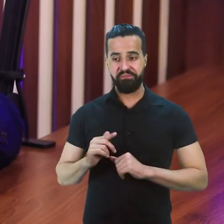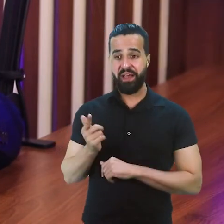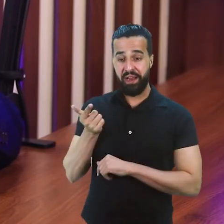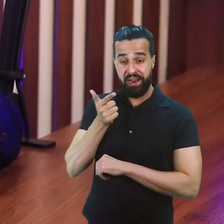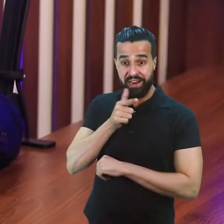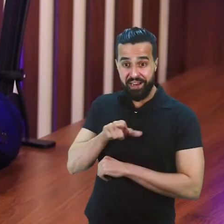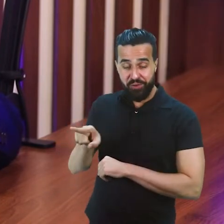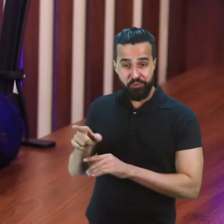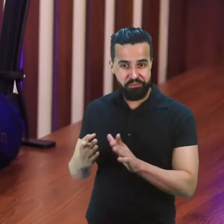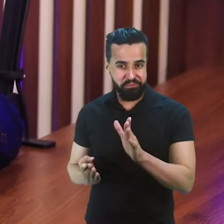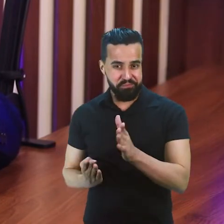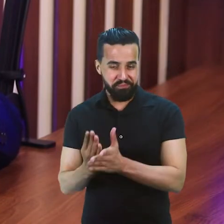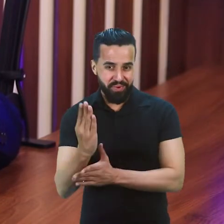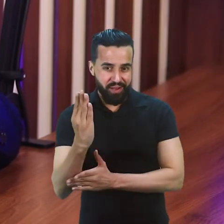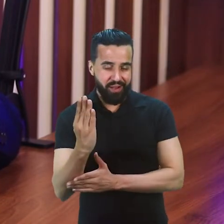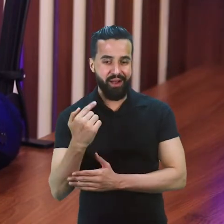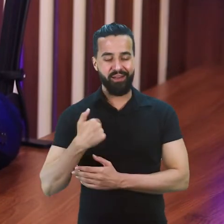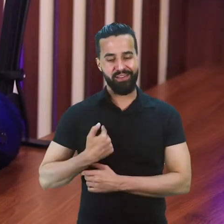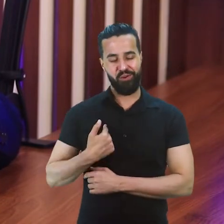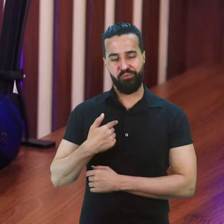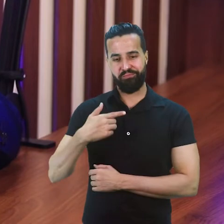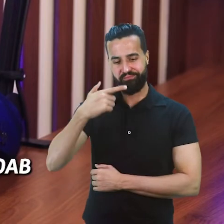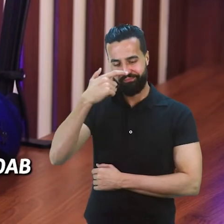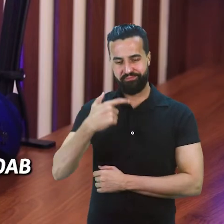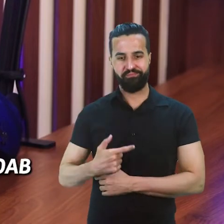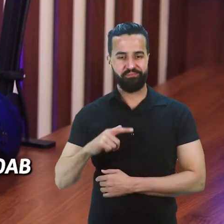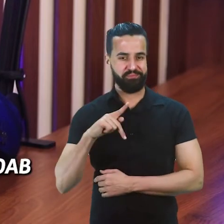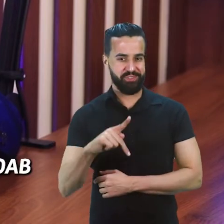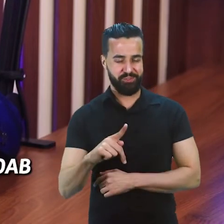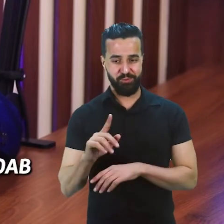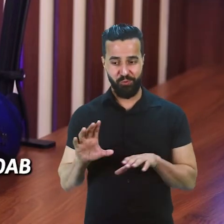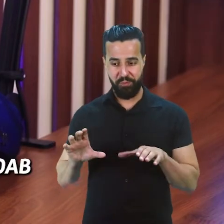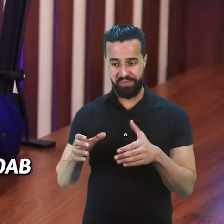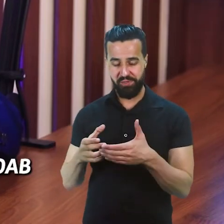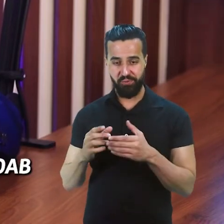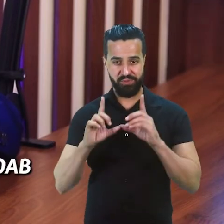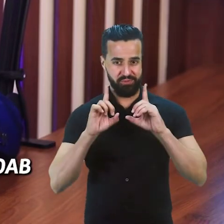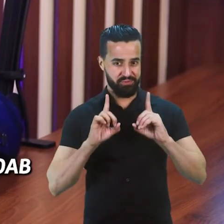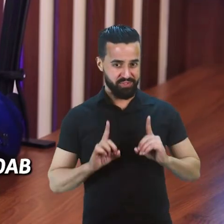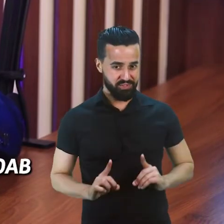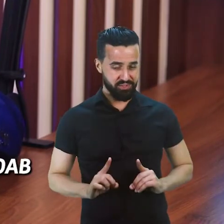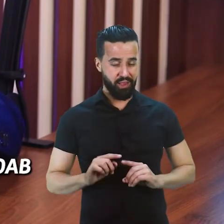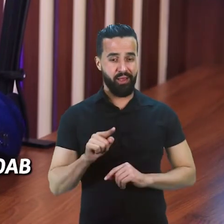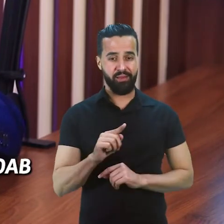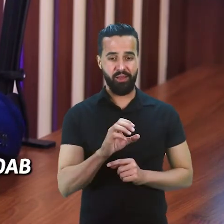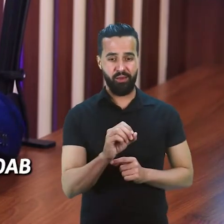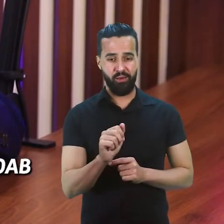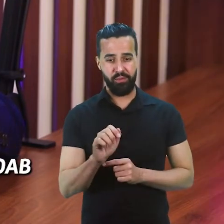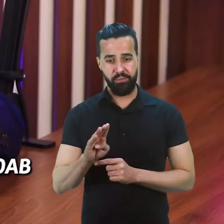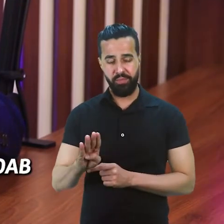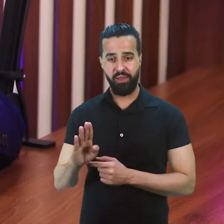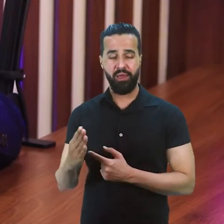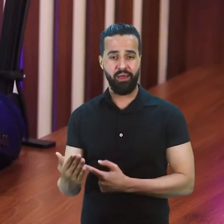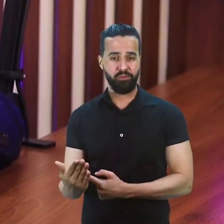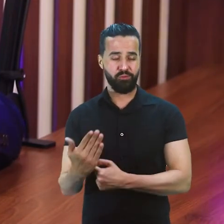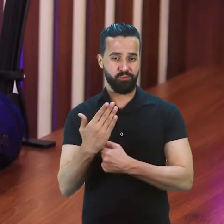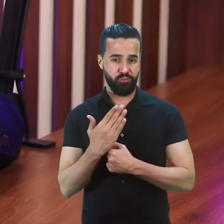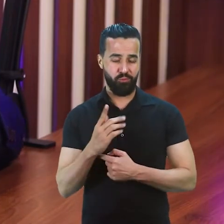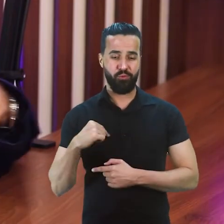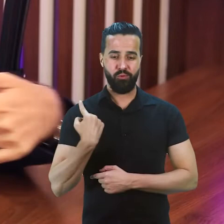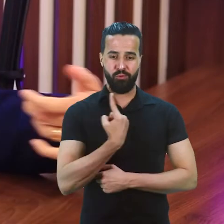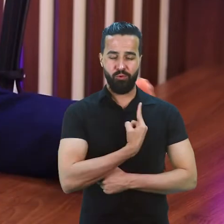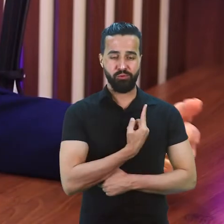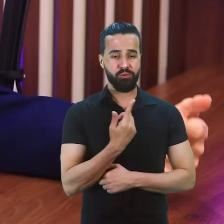da comissão, e a partir daí a gente teve uma aproximação muito grande da OAB com as entidades do segmento no estado de